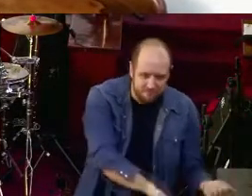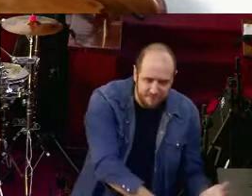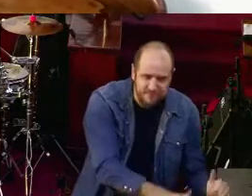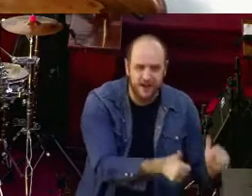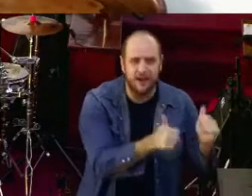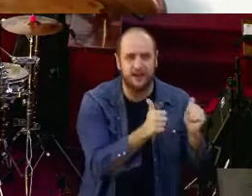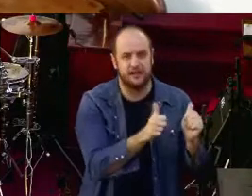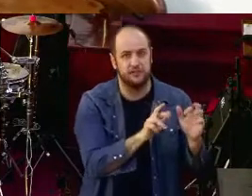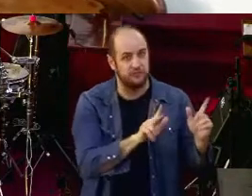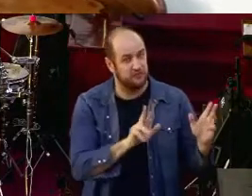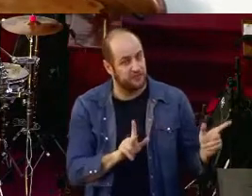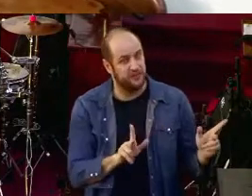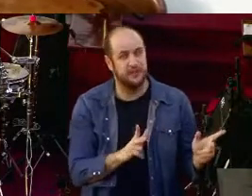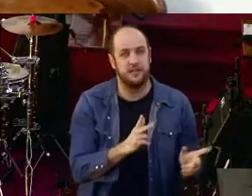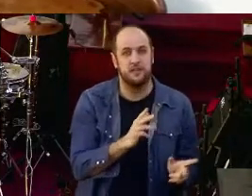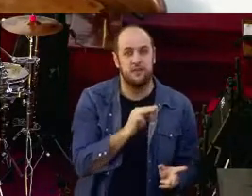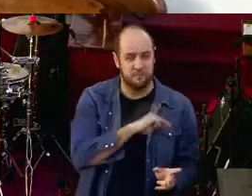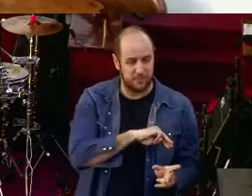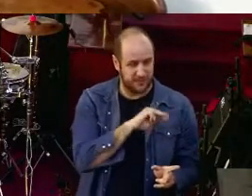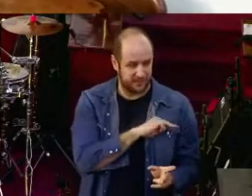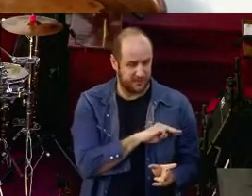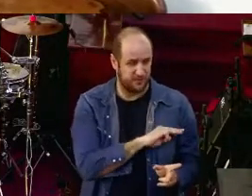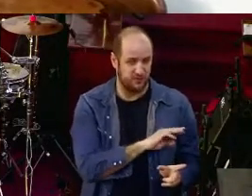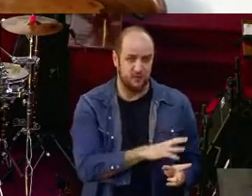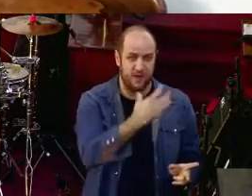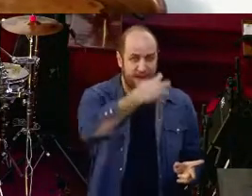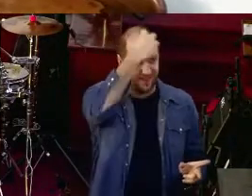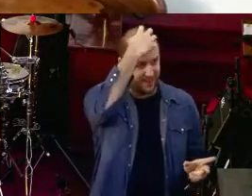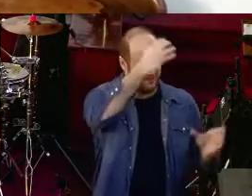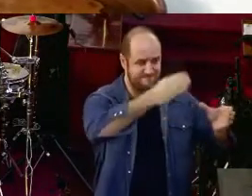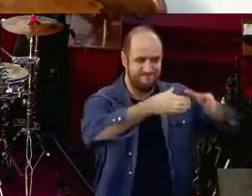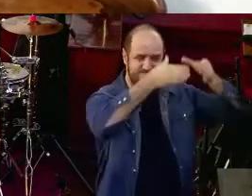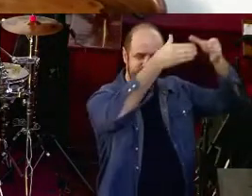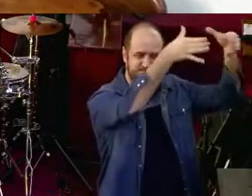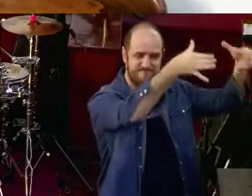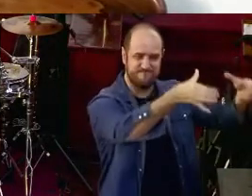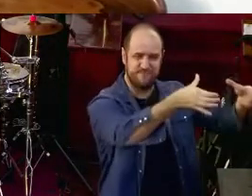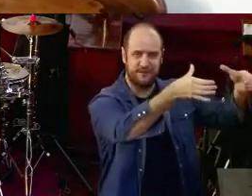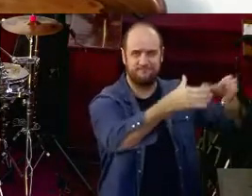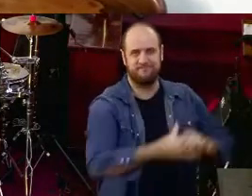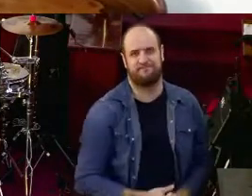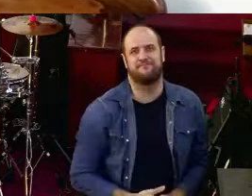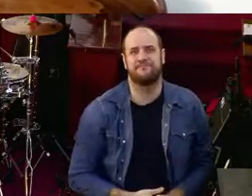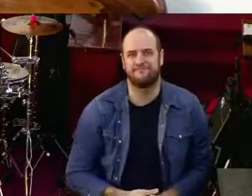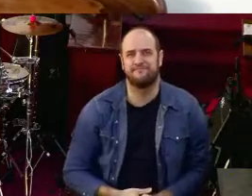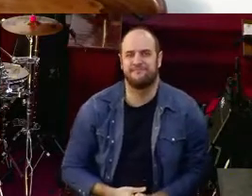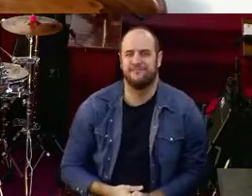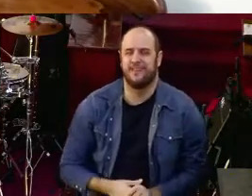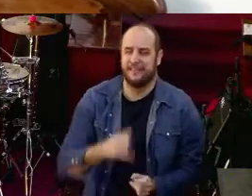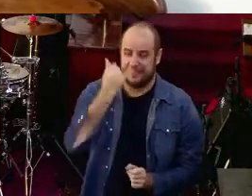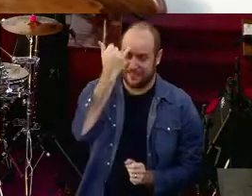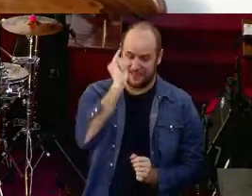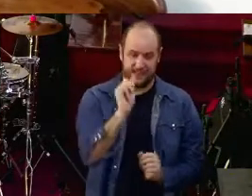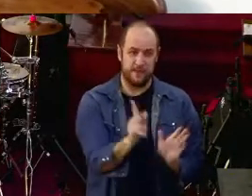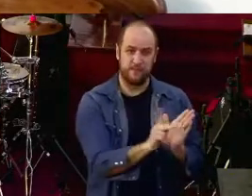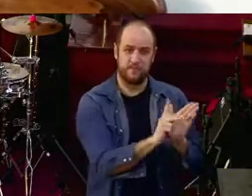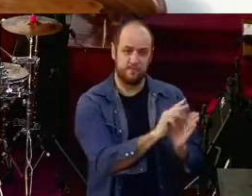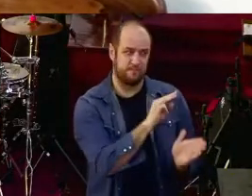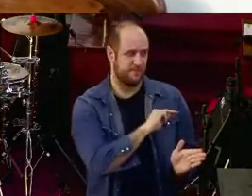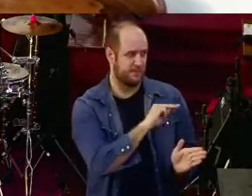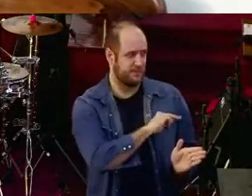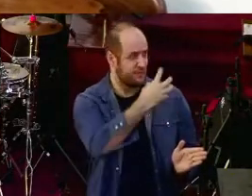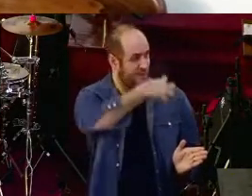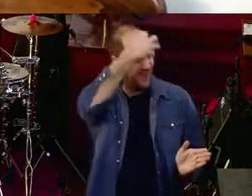para Mateus, nós temos a coroação do rei. Mateus enfatiza isso: o rei da glória está entre